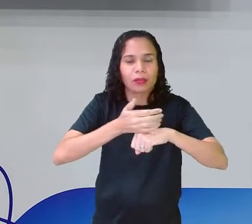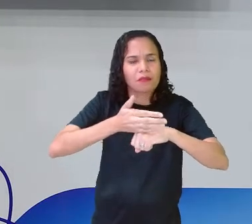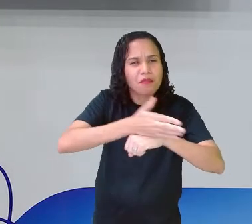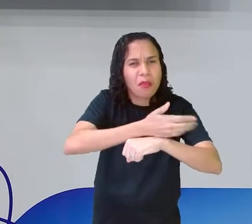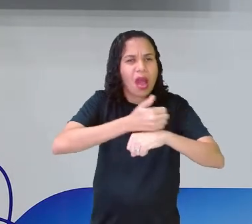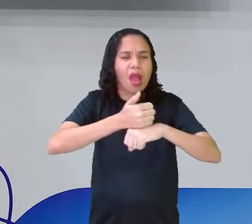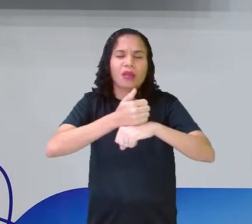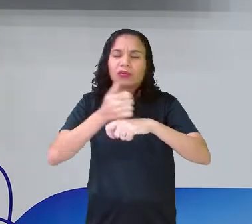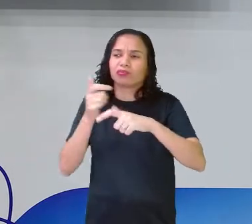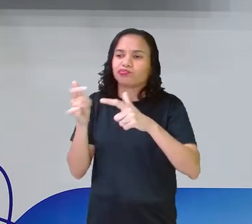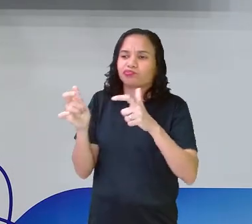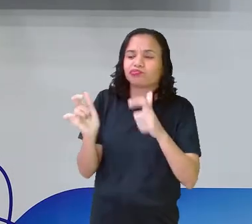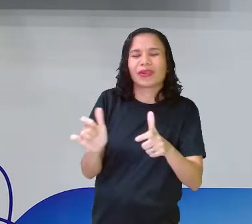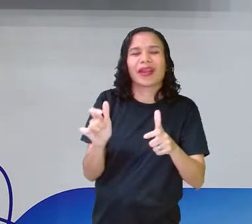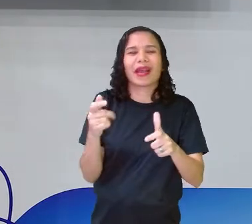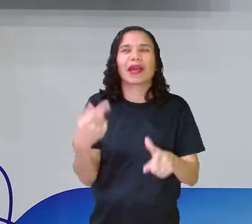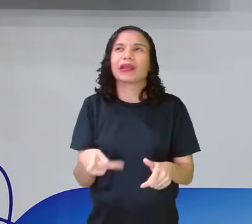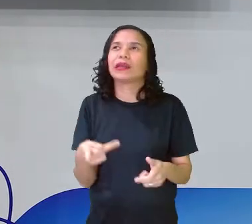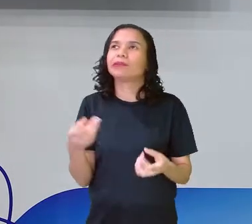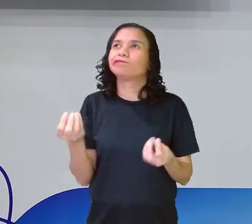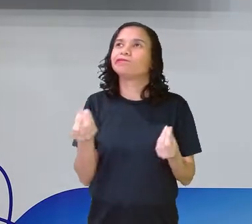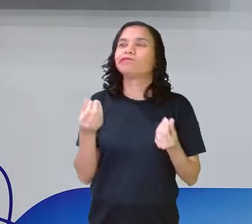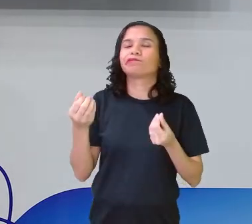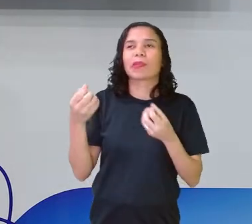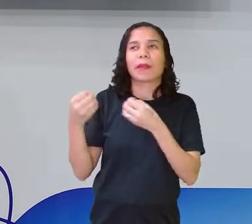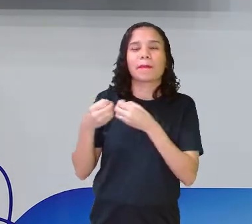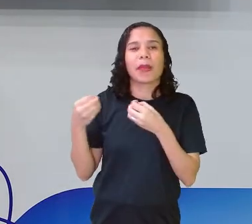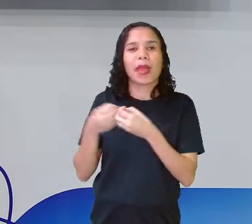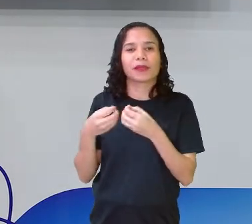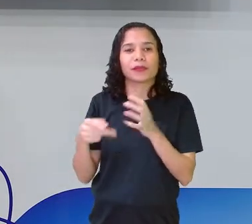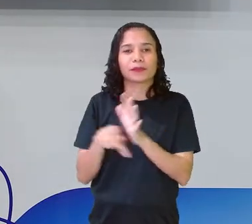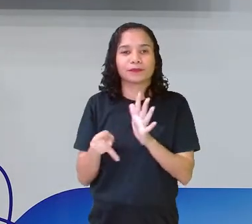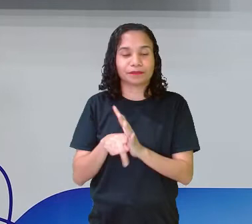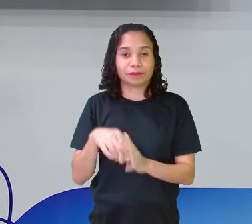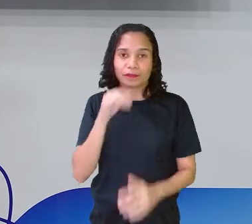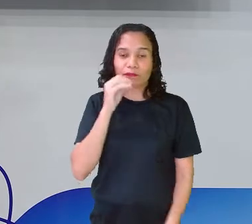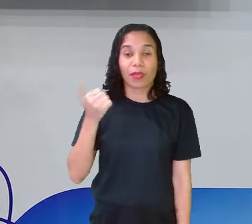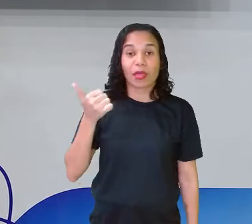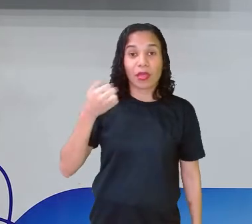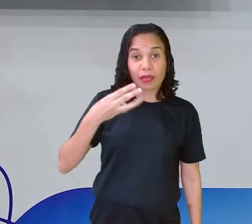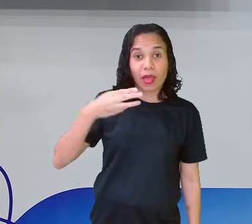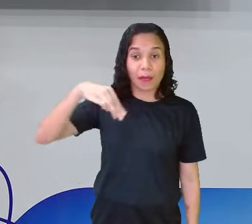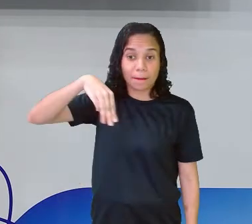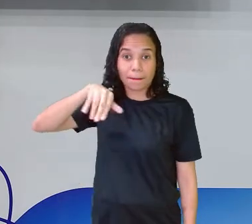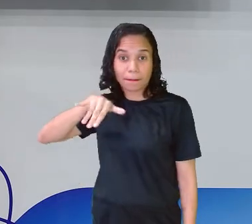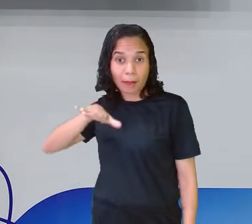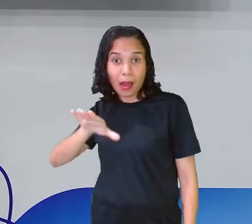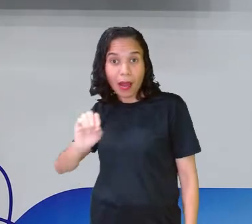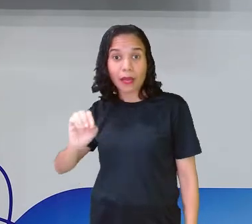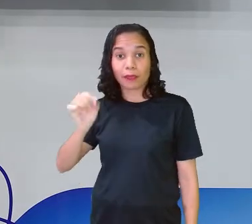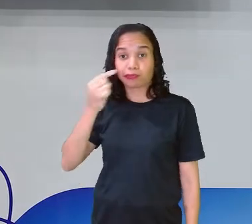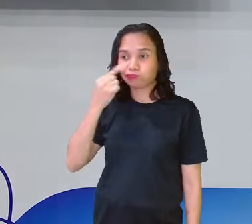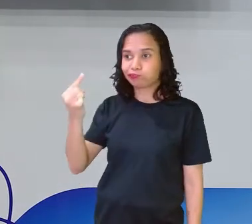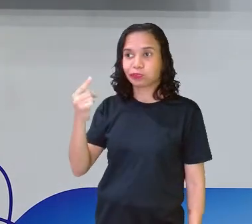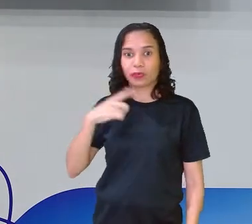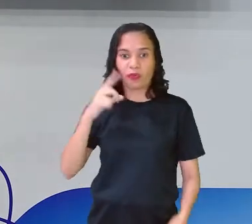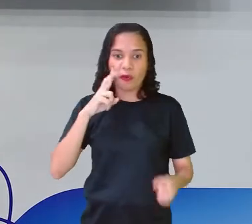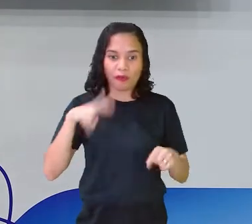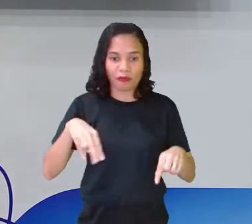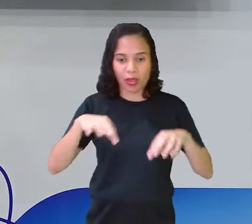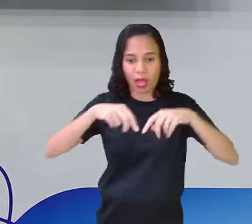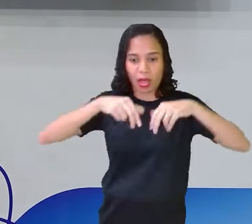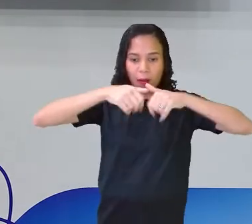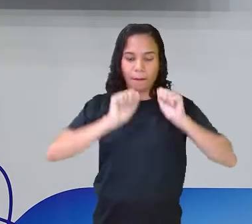Praça, aqui pertinho, no Parque 13 de Maio, por exemplo, ele é todo